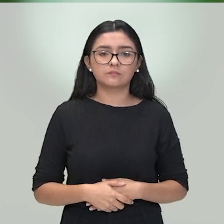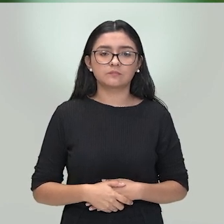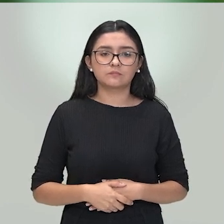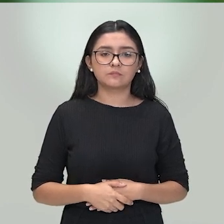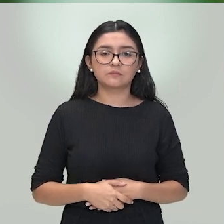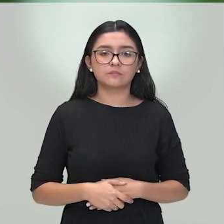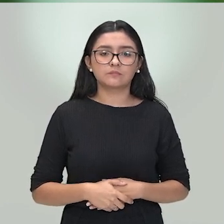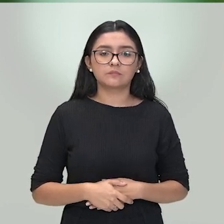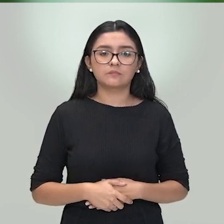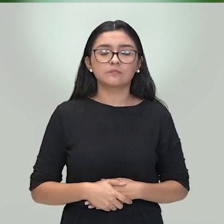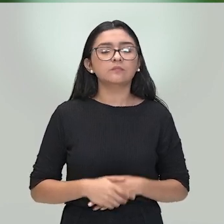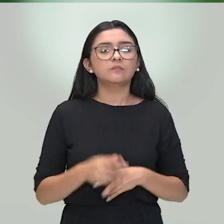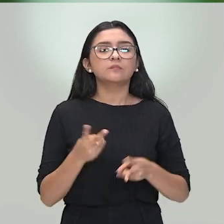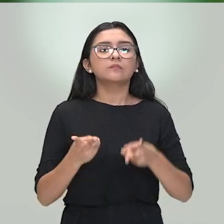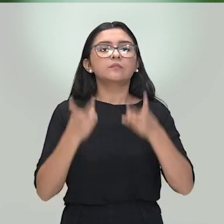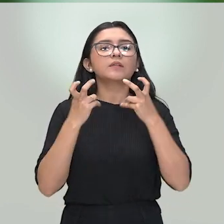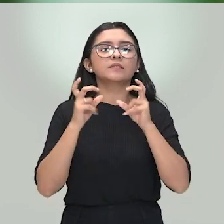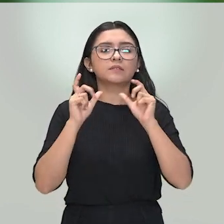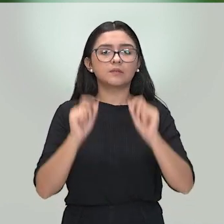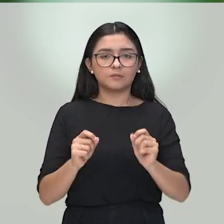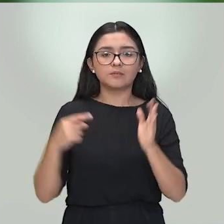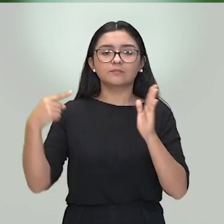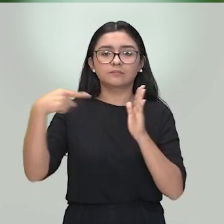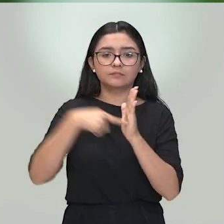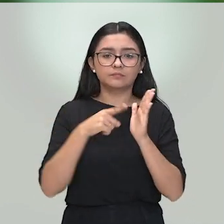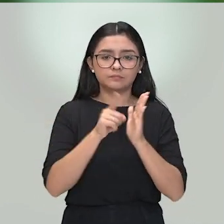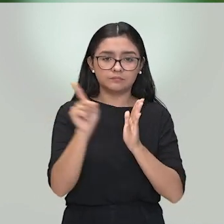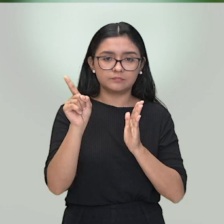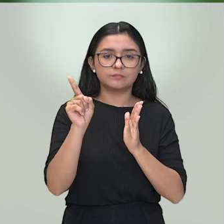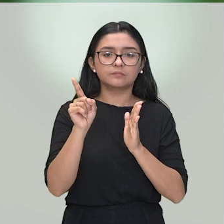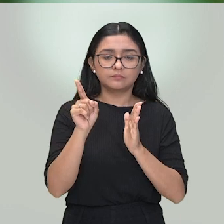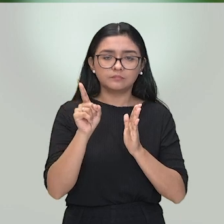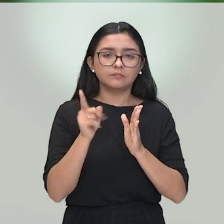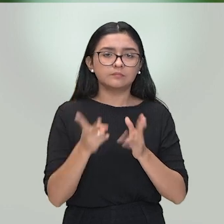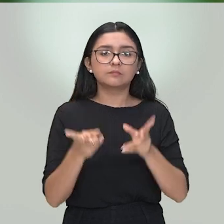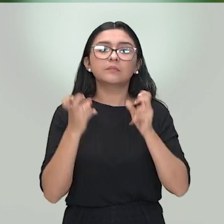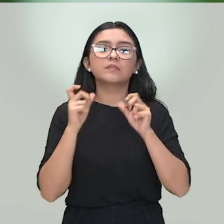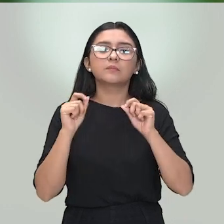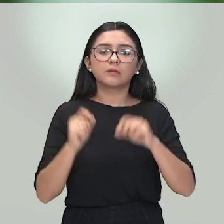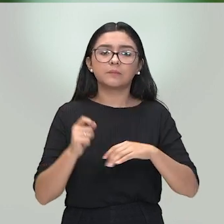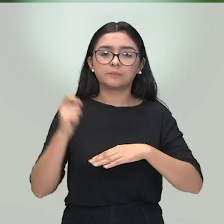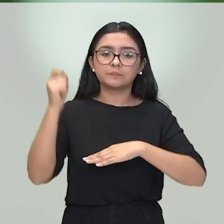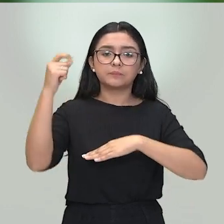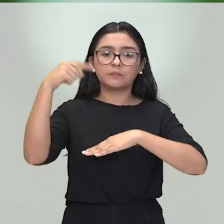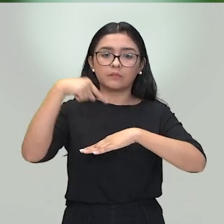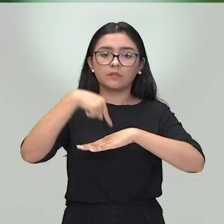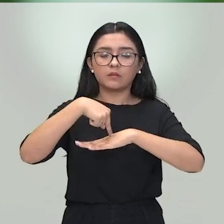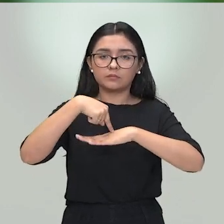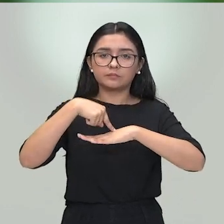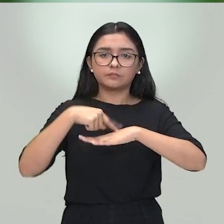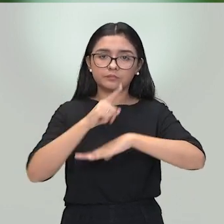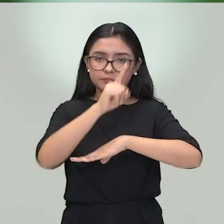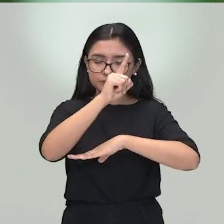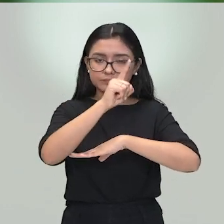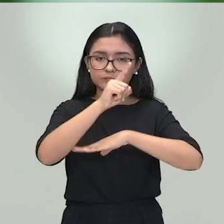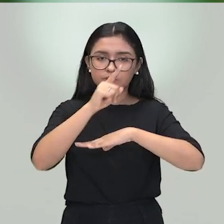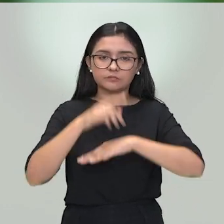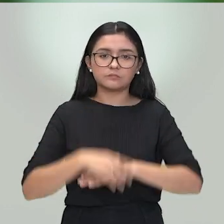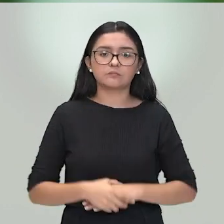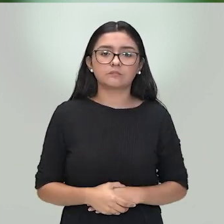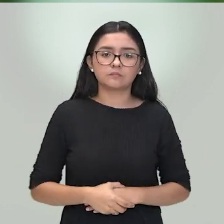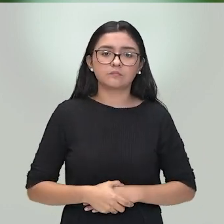Então, vocês podem ver aí a refração acontecendo, tá, pessoal? Um raio é o refletido, o outro é